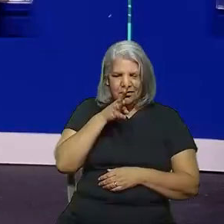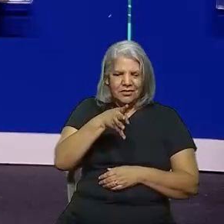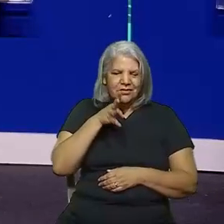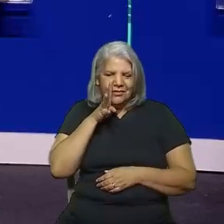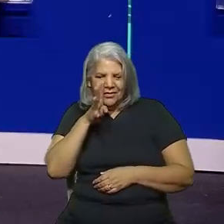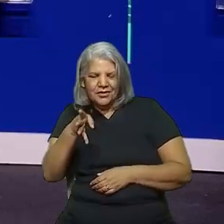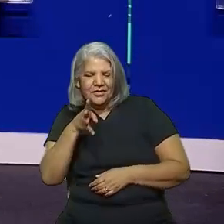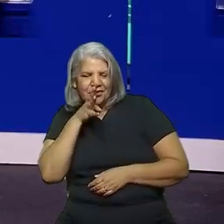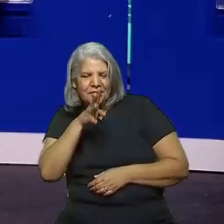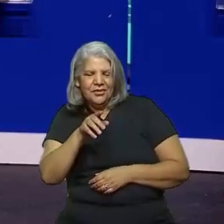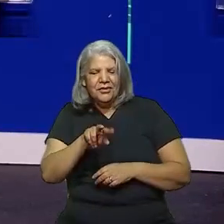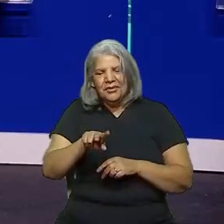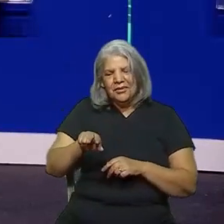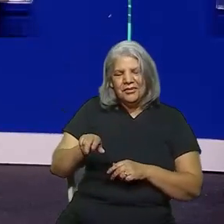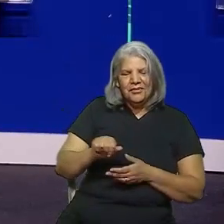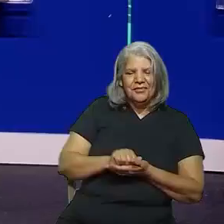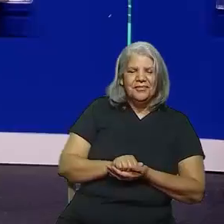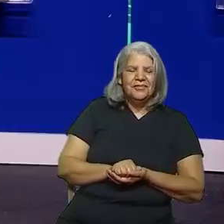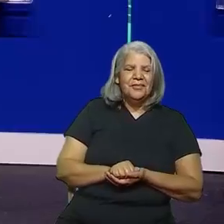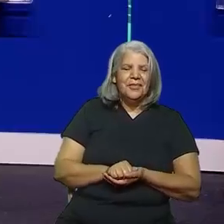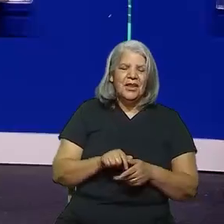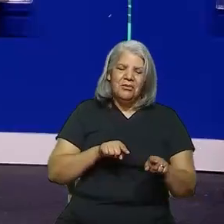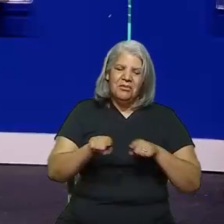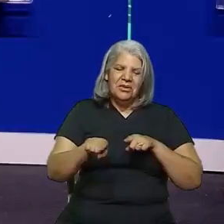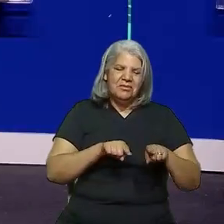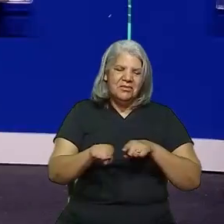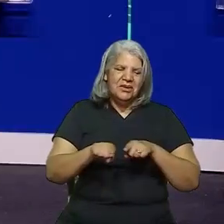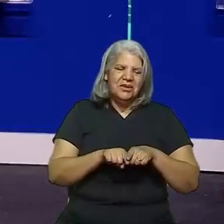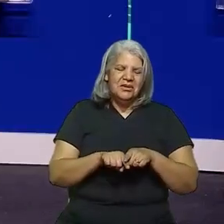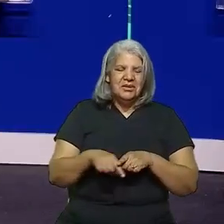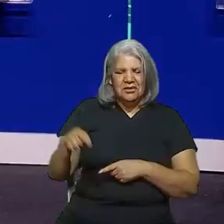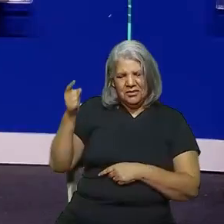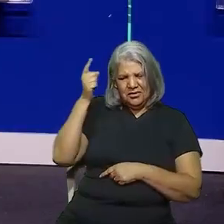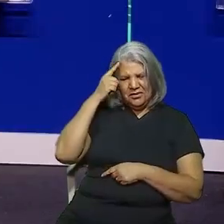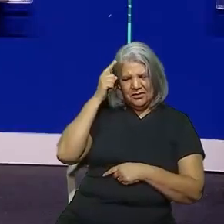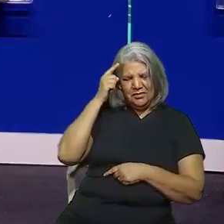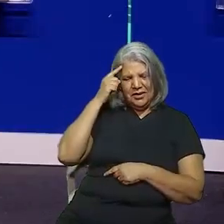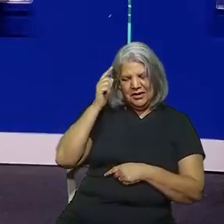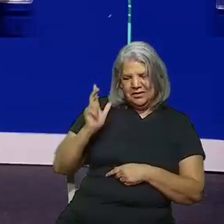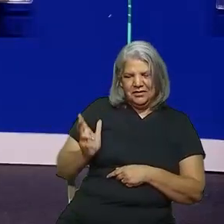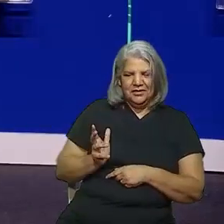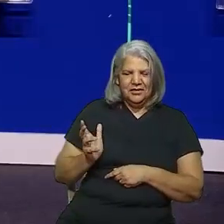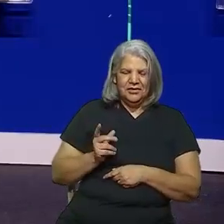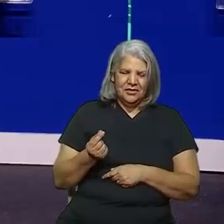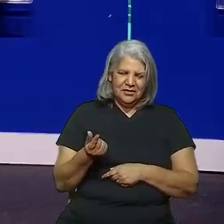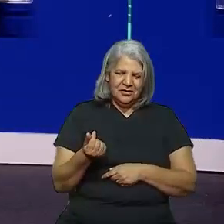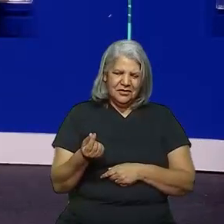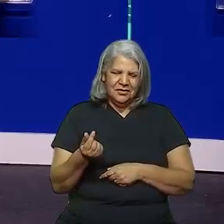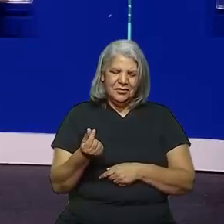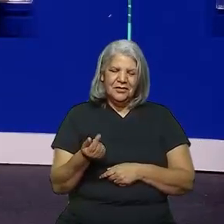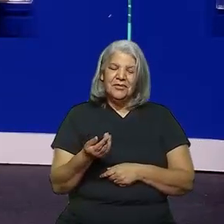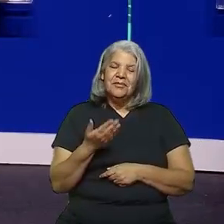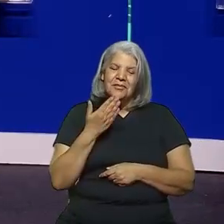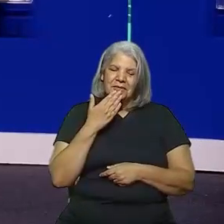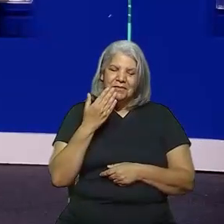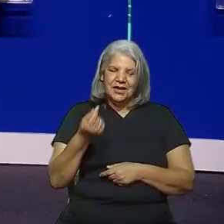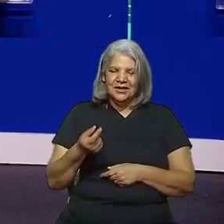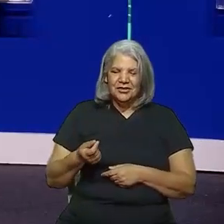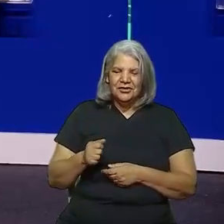da fava ou do industão, aos que me pensam milionário se pego aumento de salário,